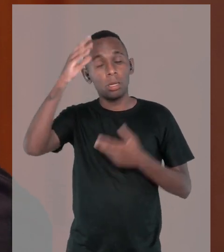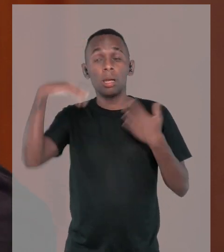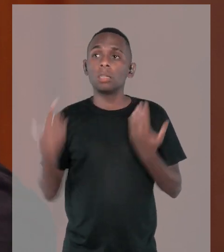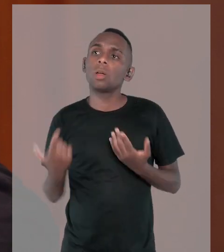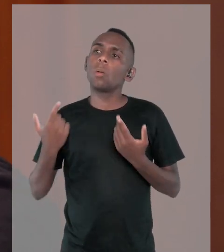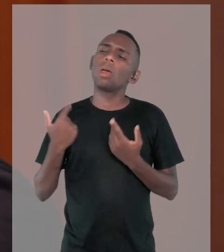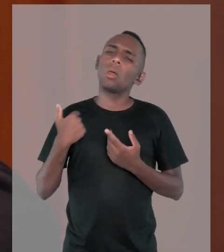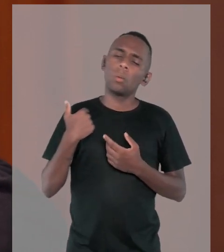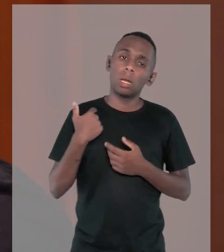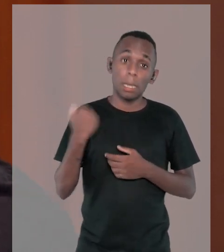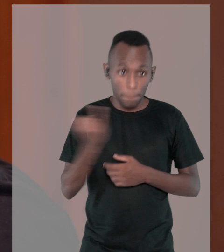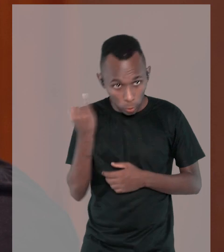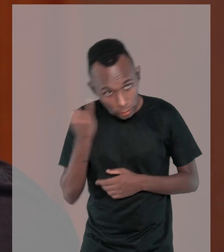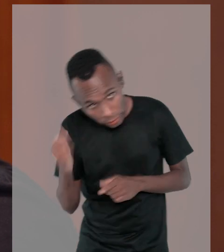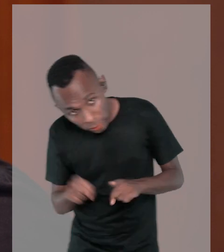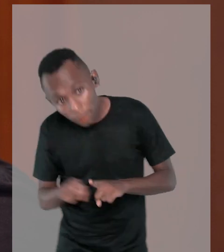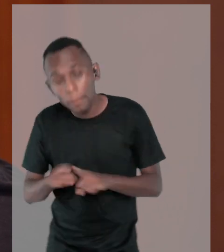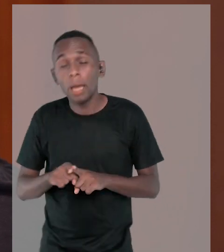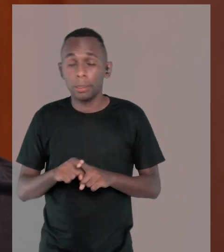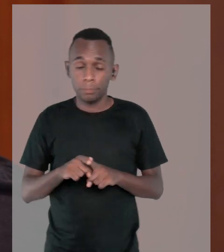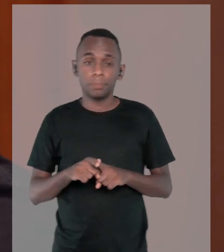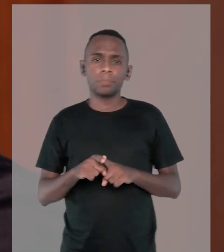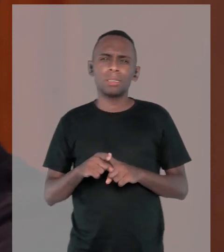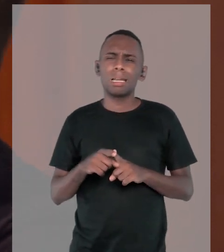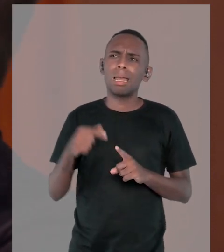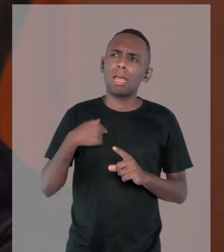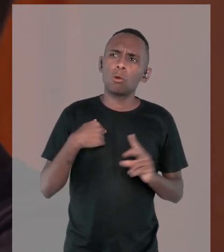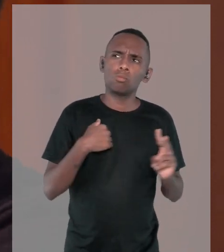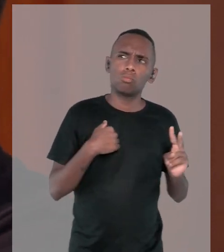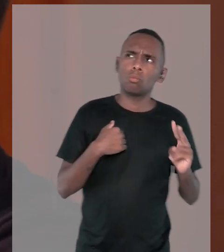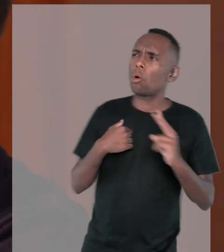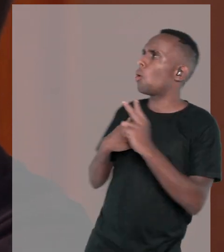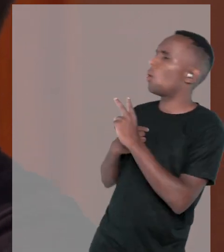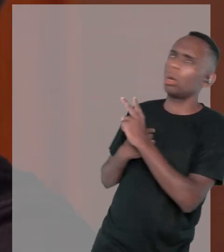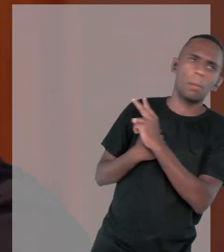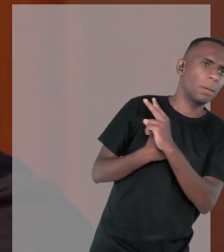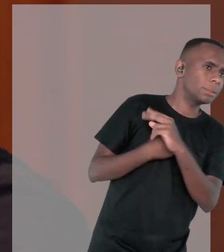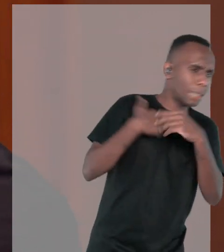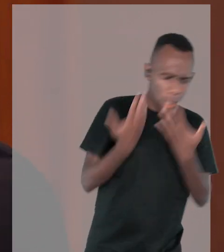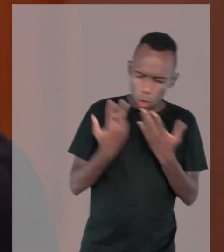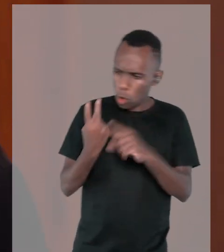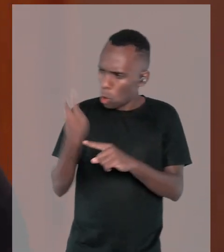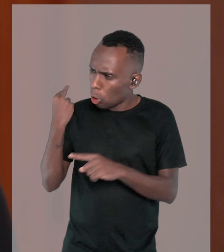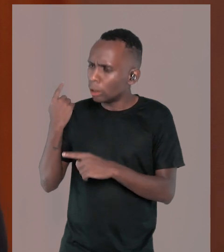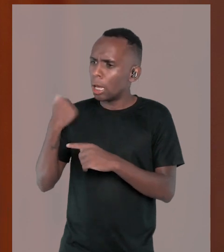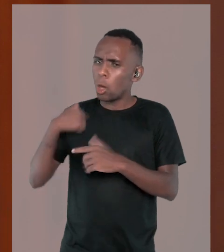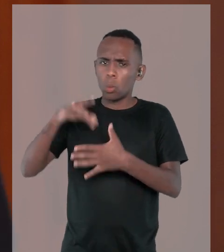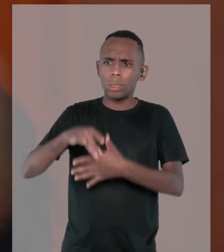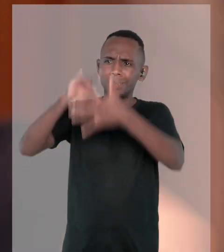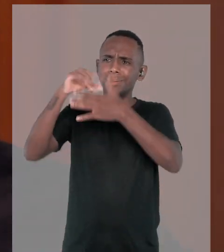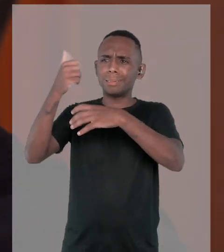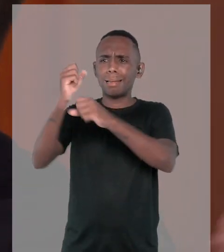Quando eu olho, aí é importante, tá, Cida? Eu olho para trás, eu olho para quando eu era líder